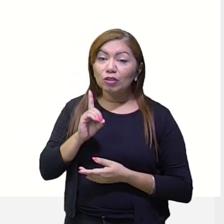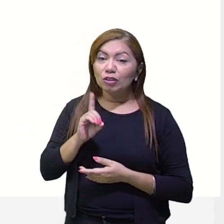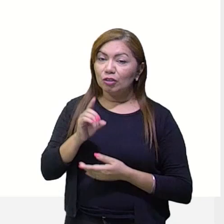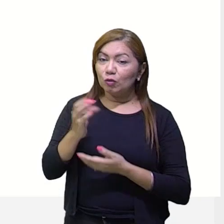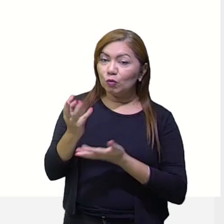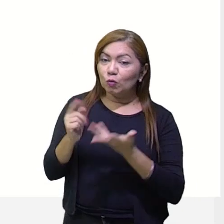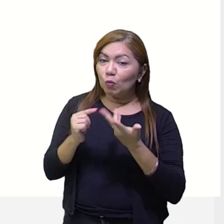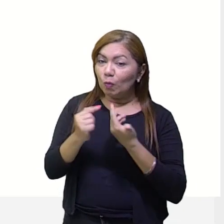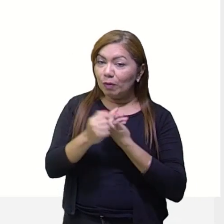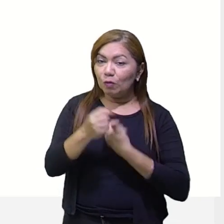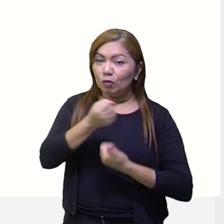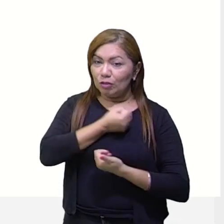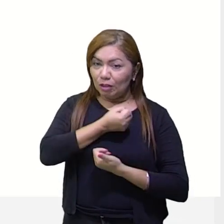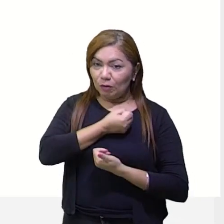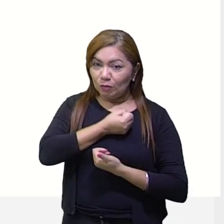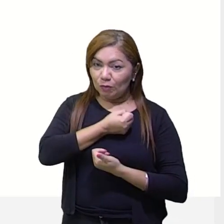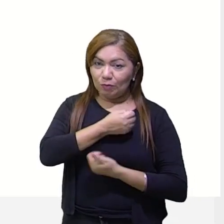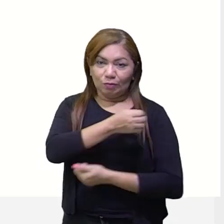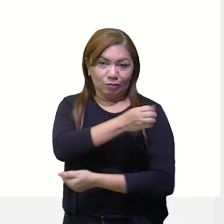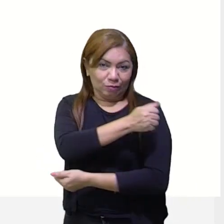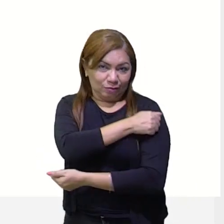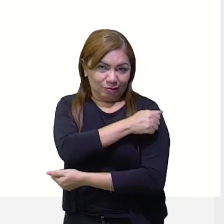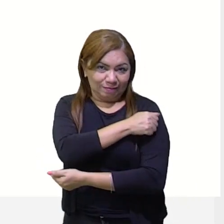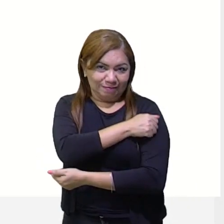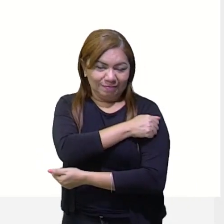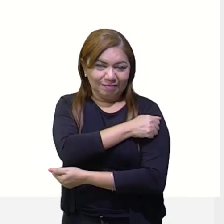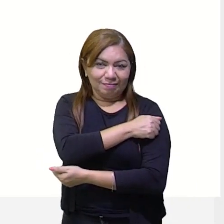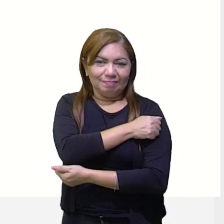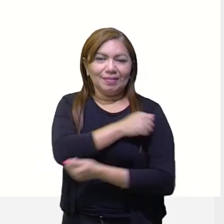divididos? 50.